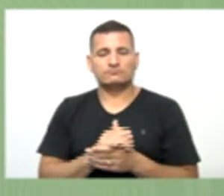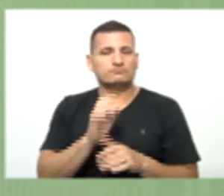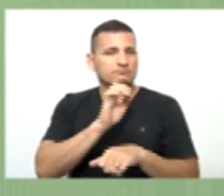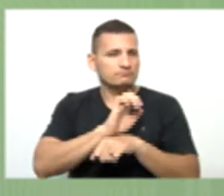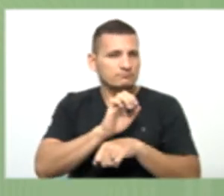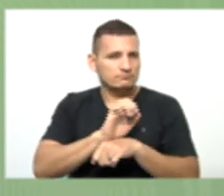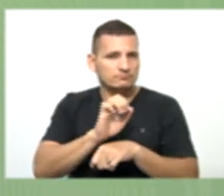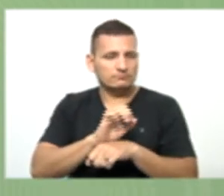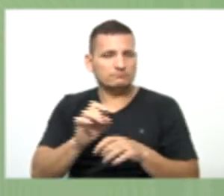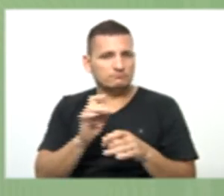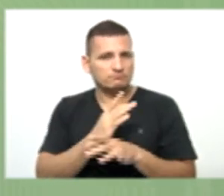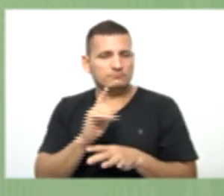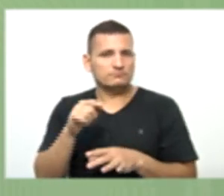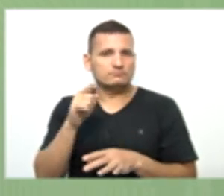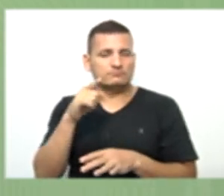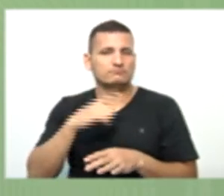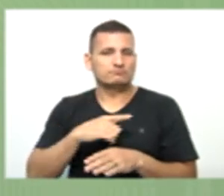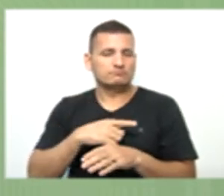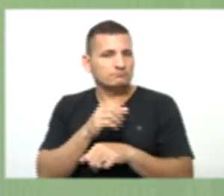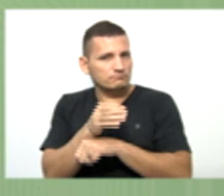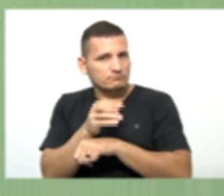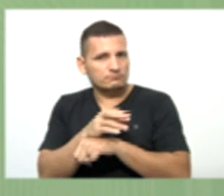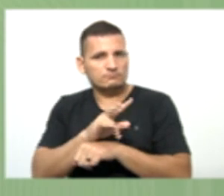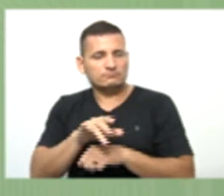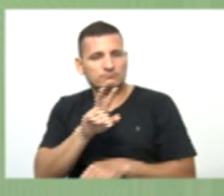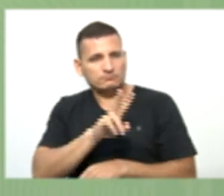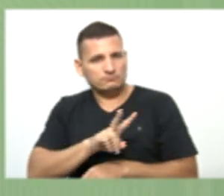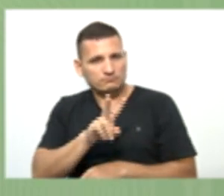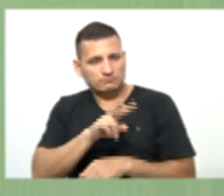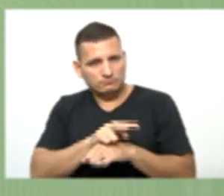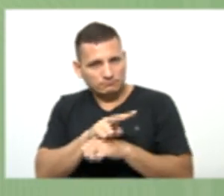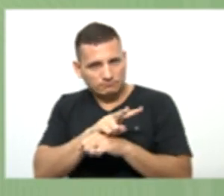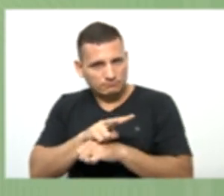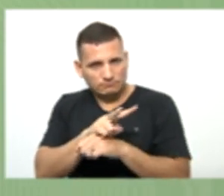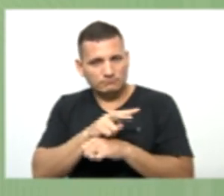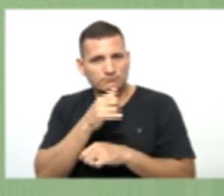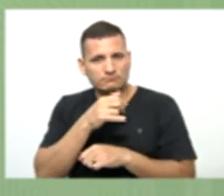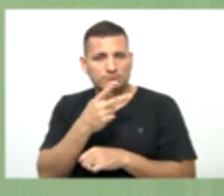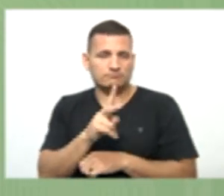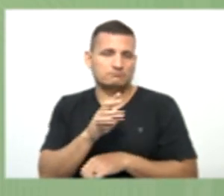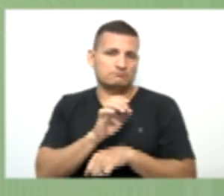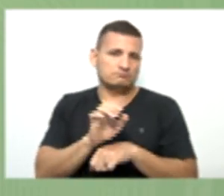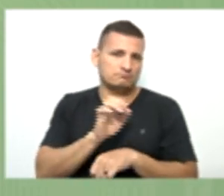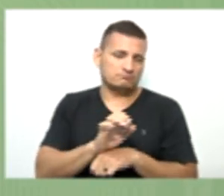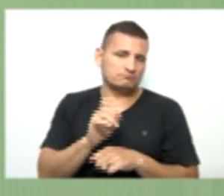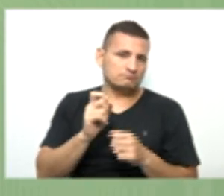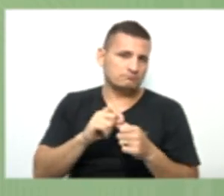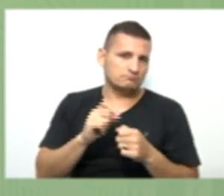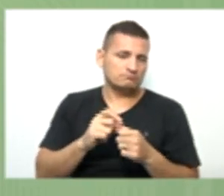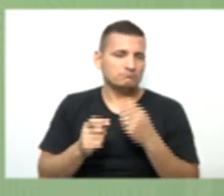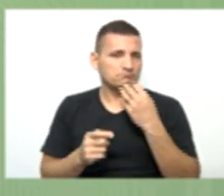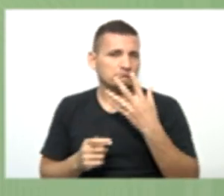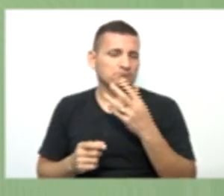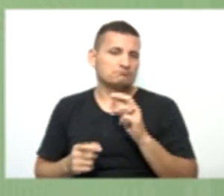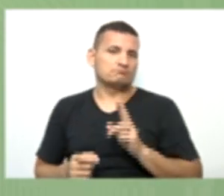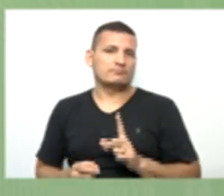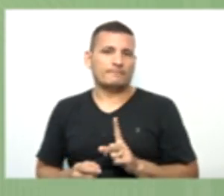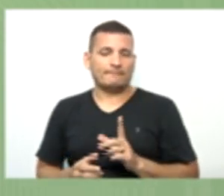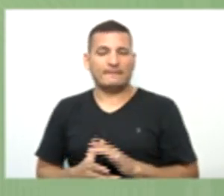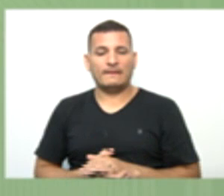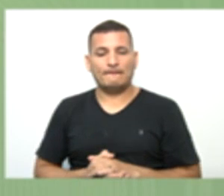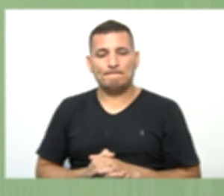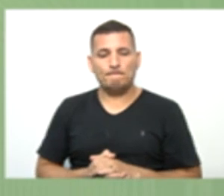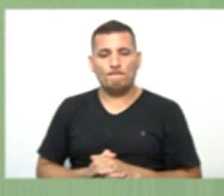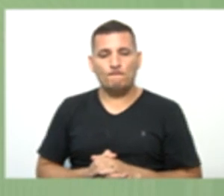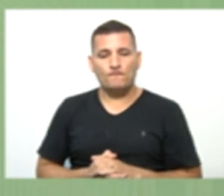estágio, você tem um orientador que vai observar se ele foi realizado satisfatoriamente ou não. E